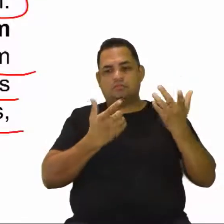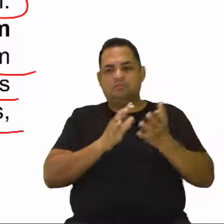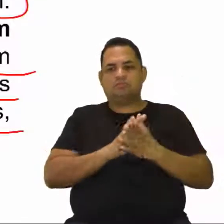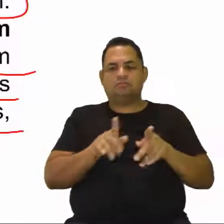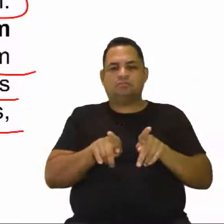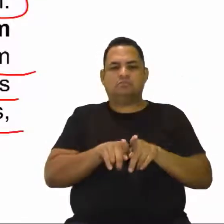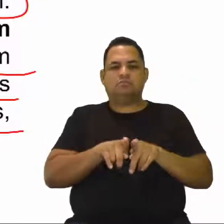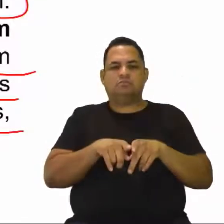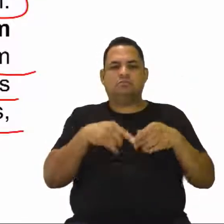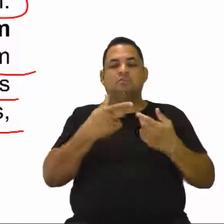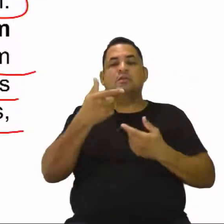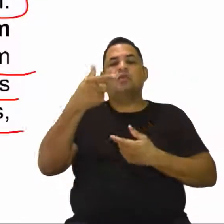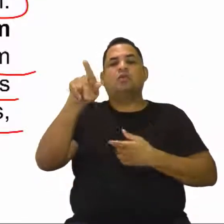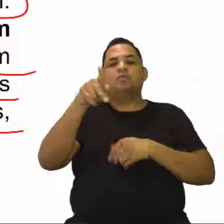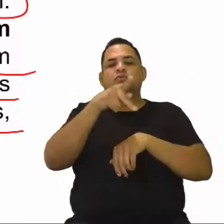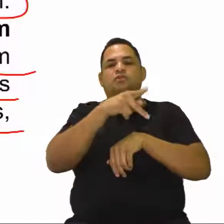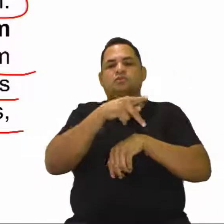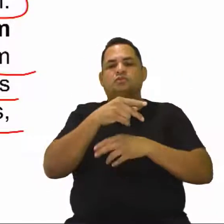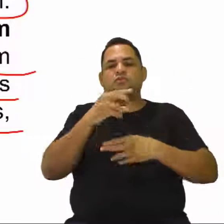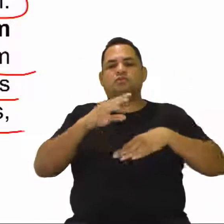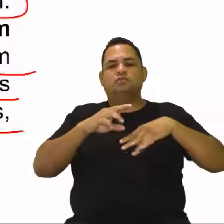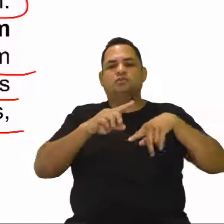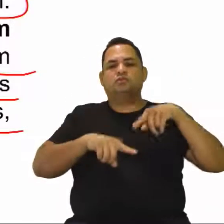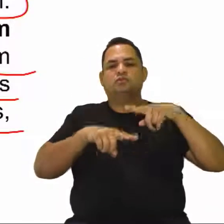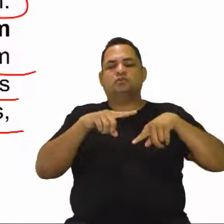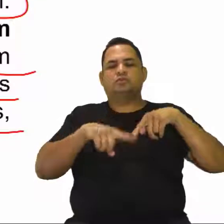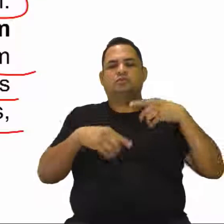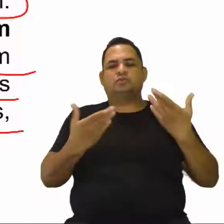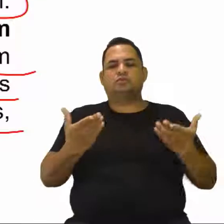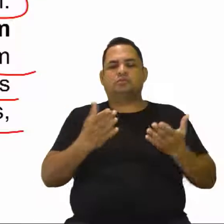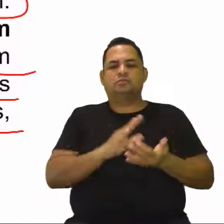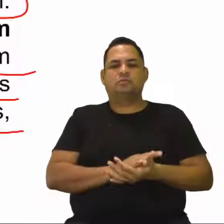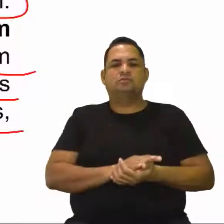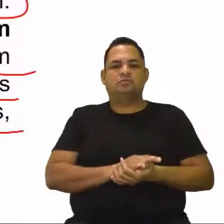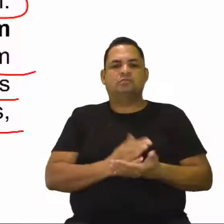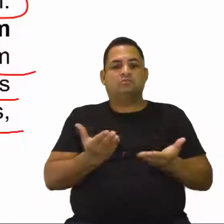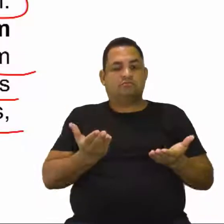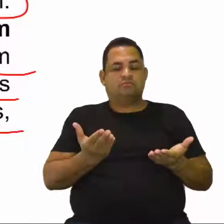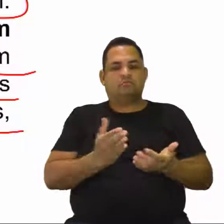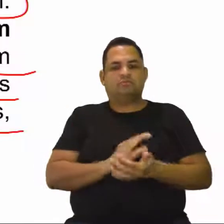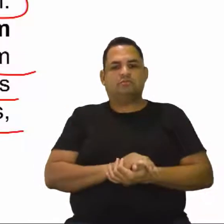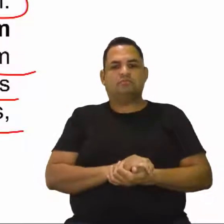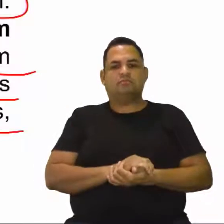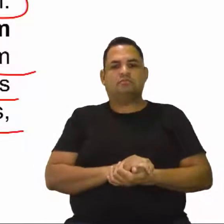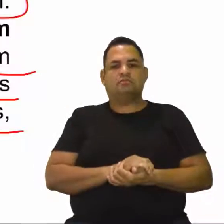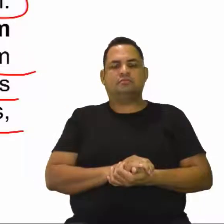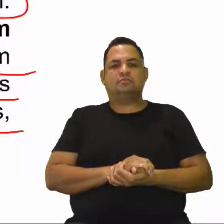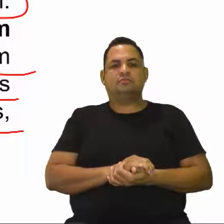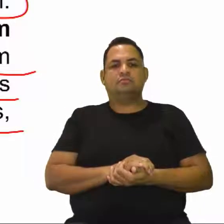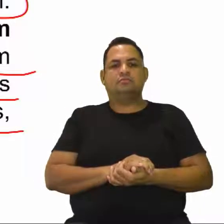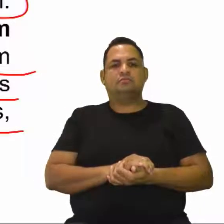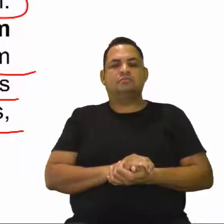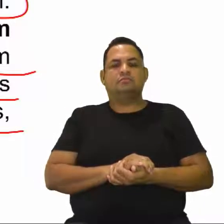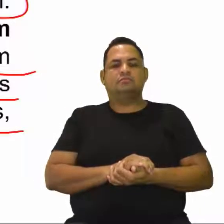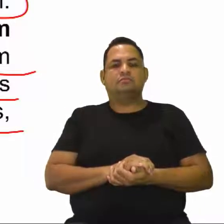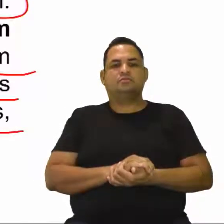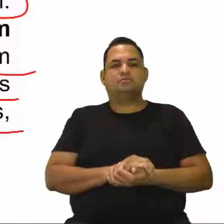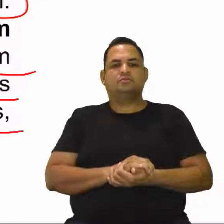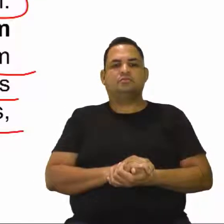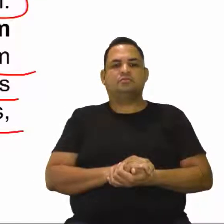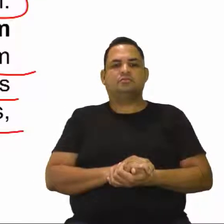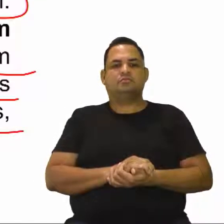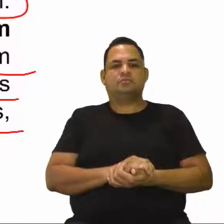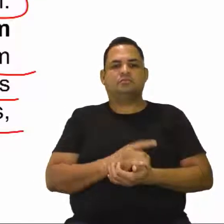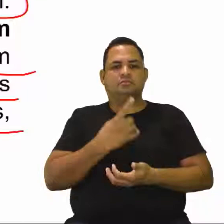armas e muitos outros produtos. Caraca, professor, é isso? É. Senhores, vem para mim.